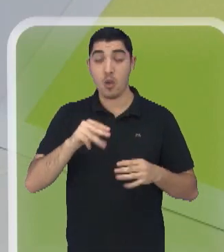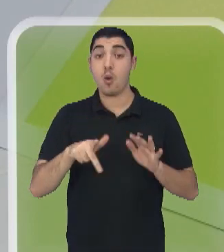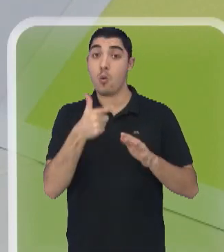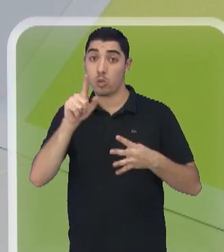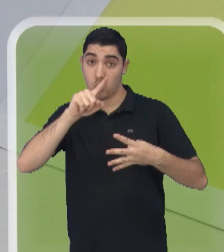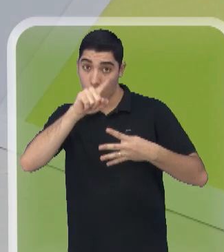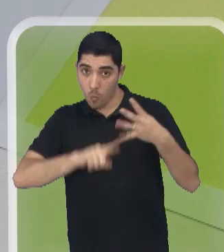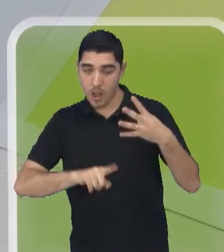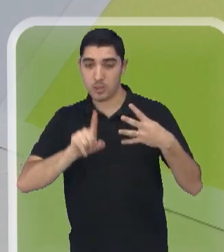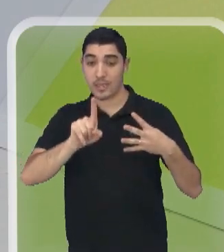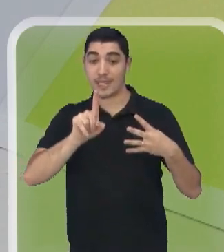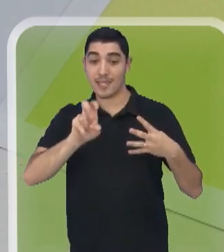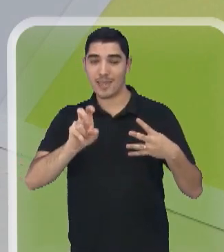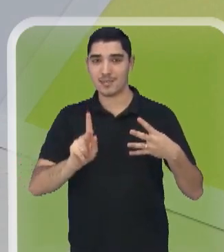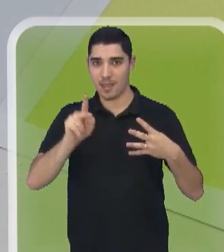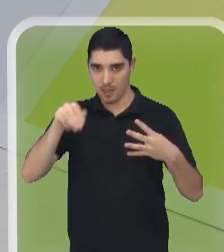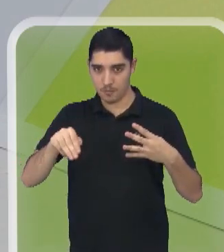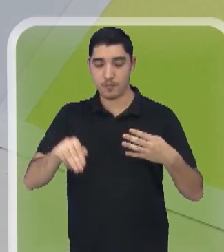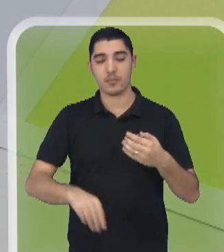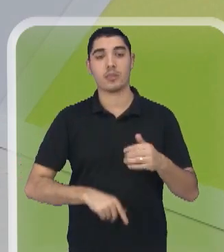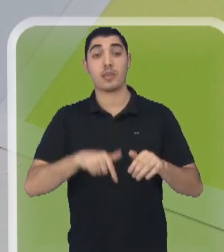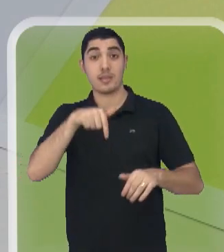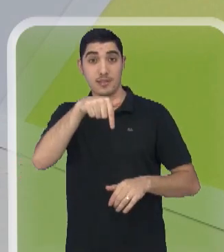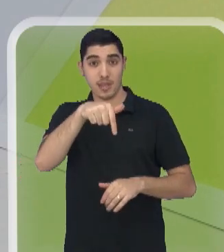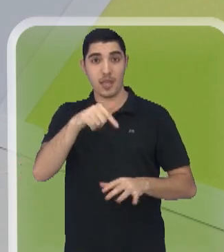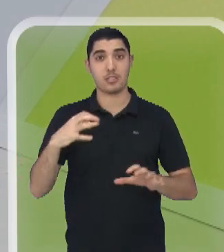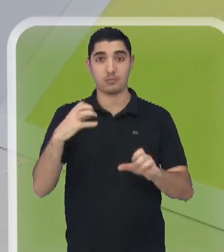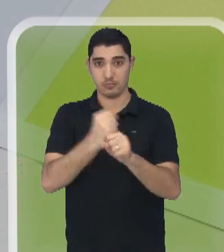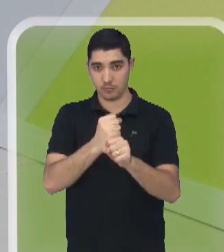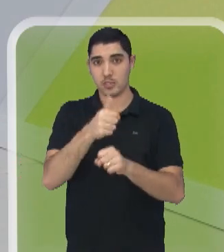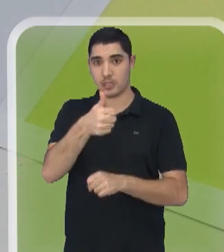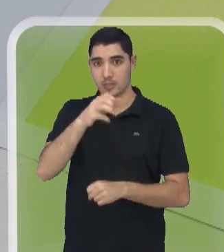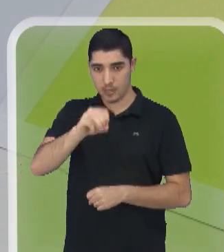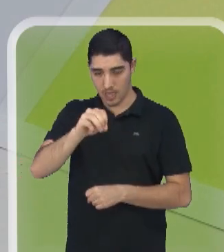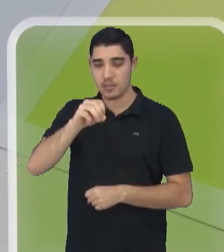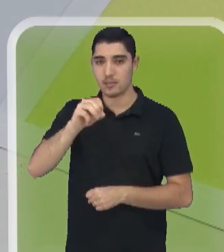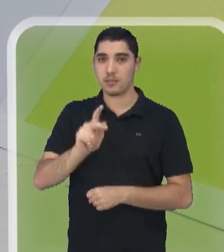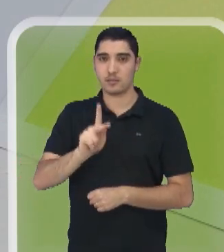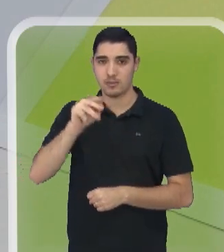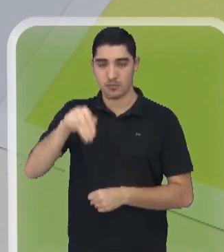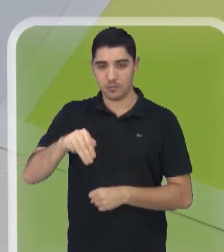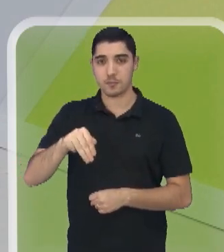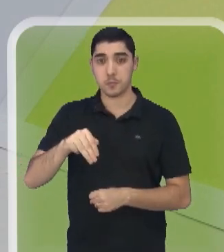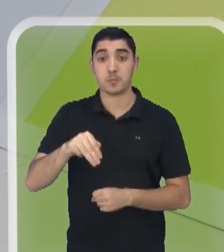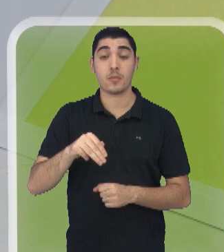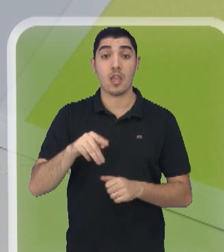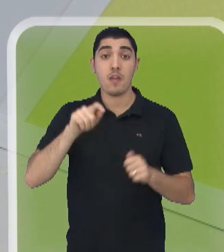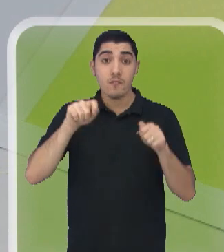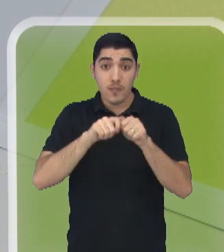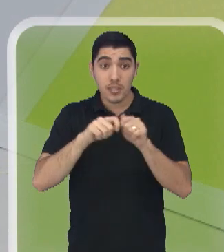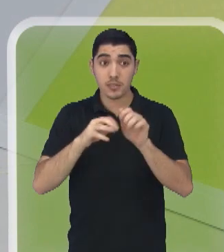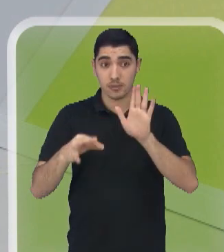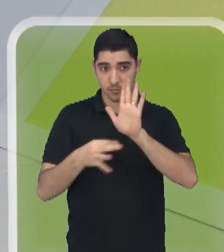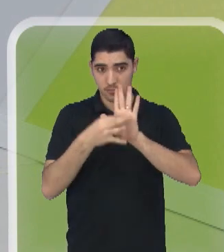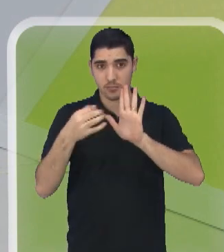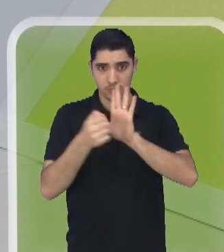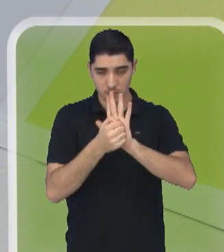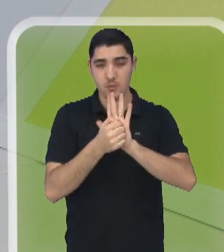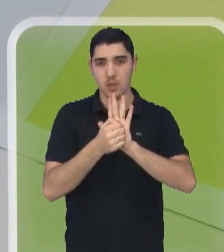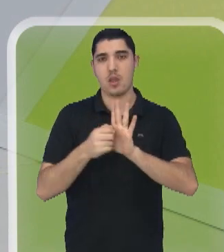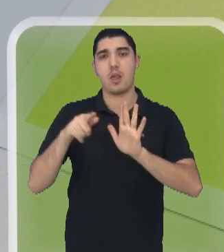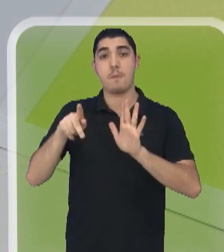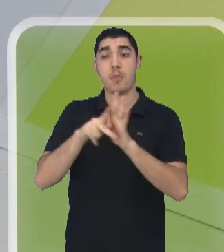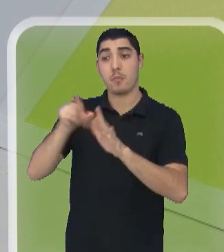de 15 quilômetros, 7 com 10 e 12 e 5 quilômetros. As inscrições para essas provas serão feitas